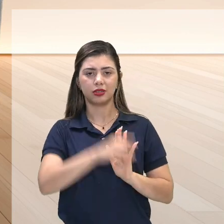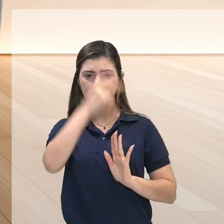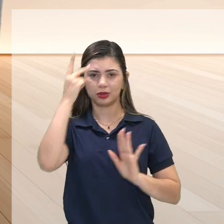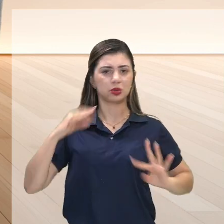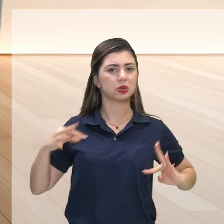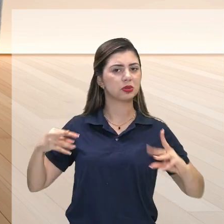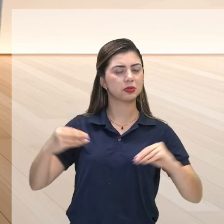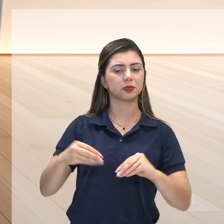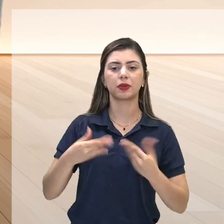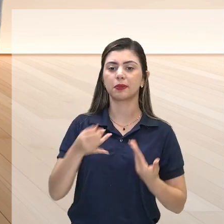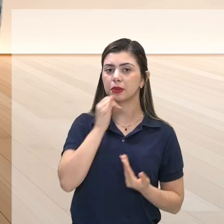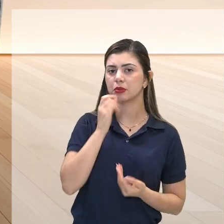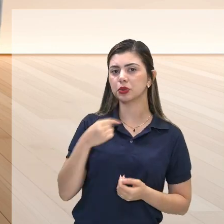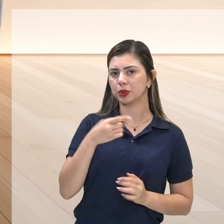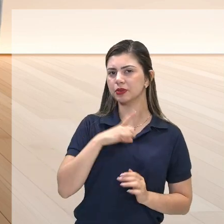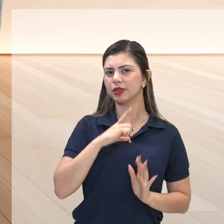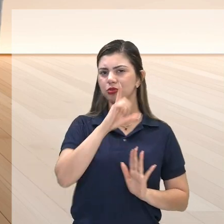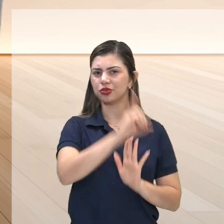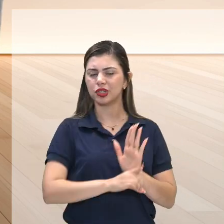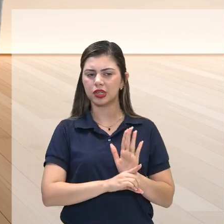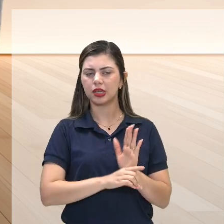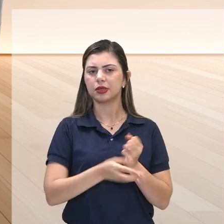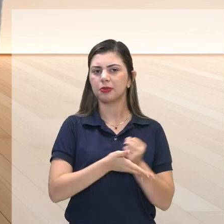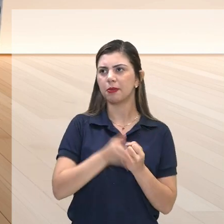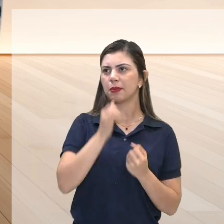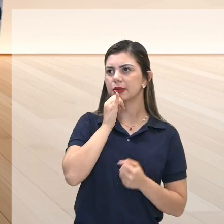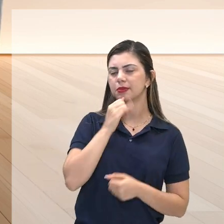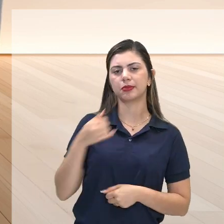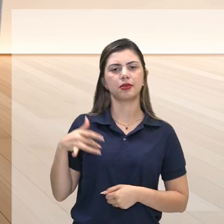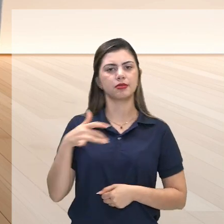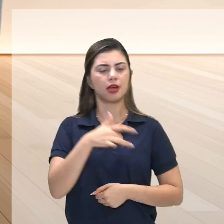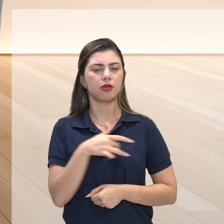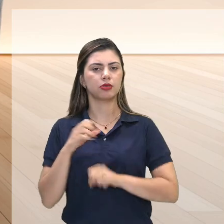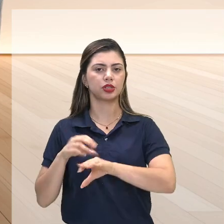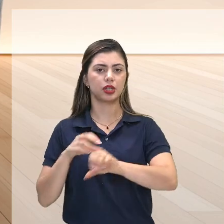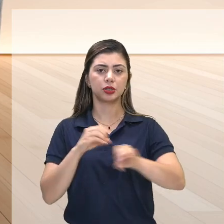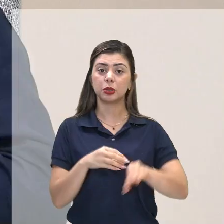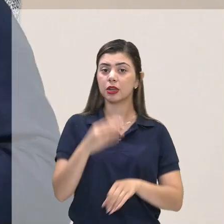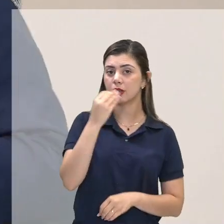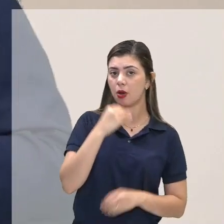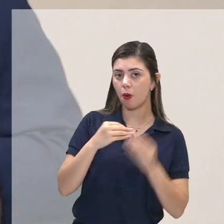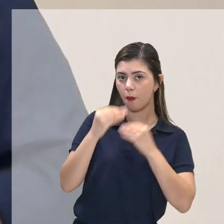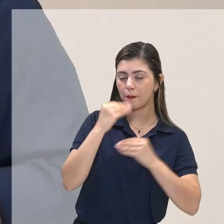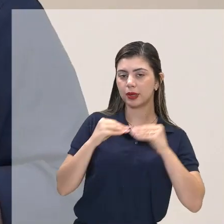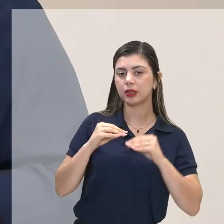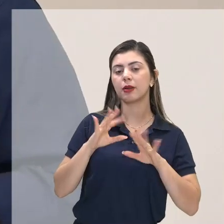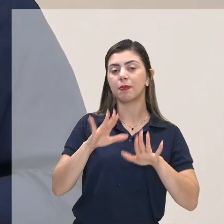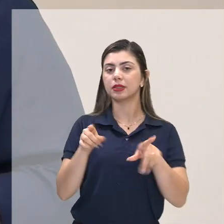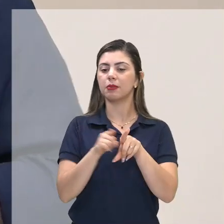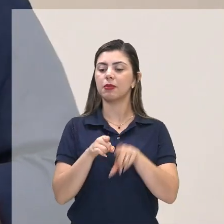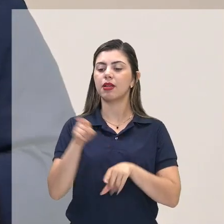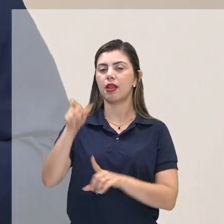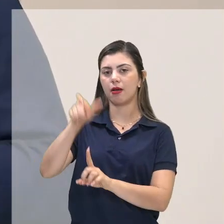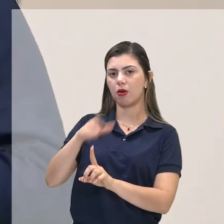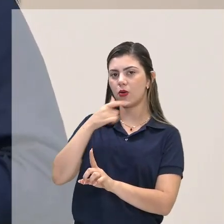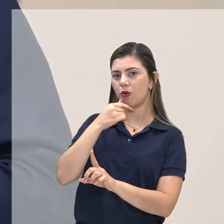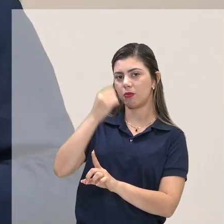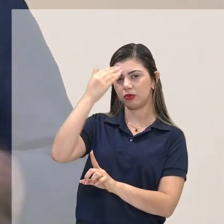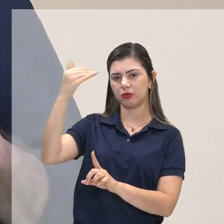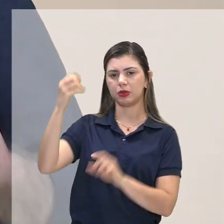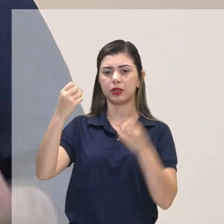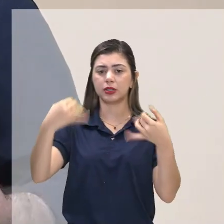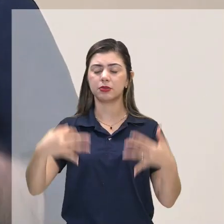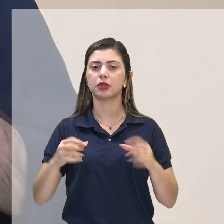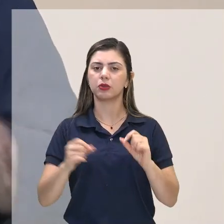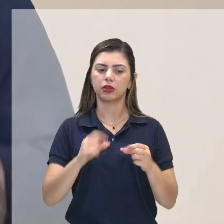temos os direitos que são básicos, como saúde, educação, alimentação, e ele vai dizer então para a gente que além desses